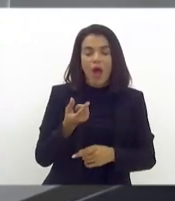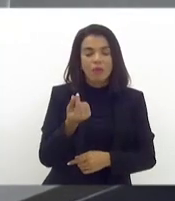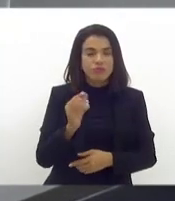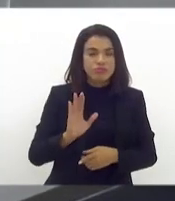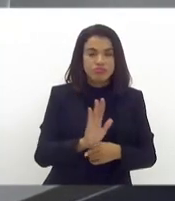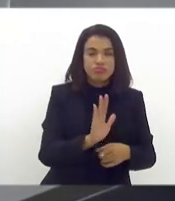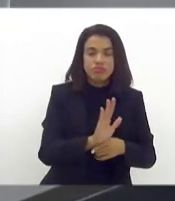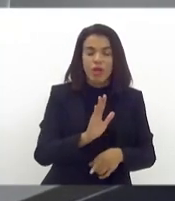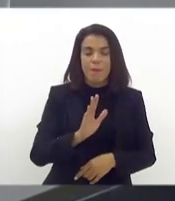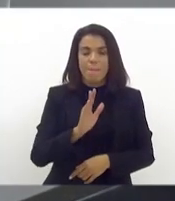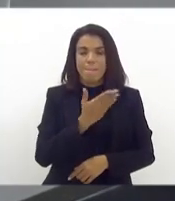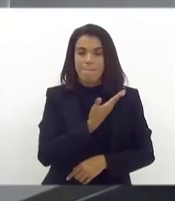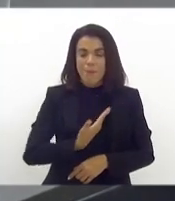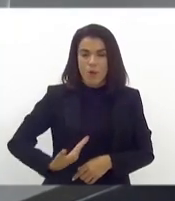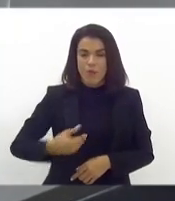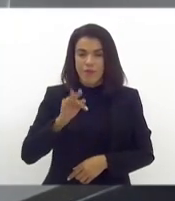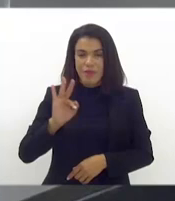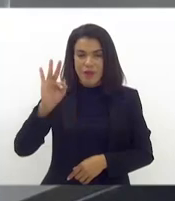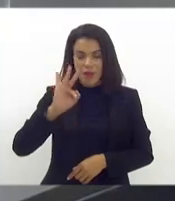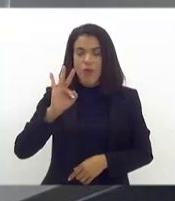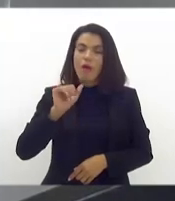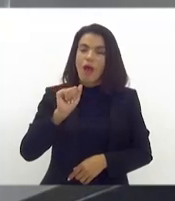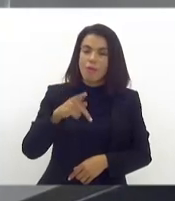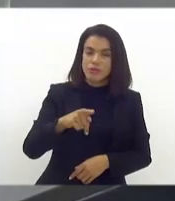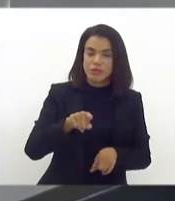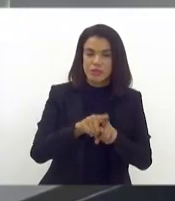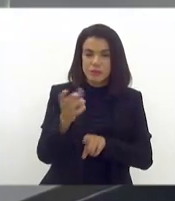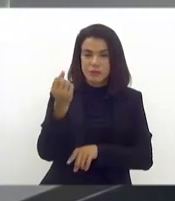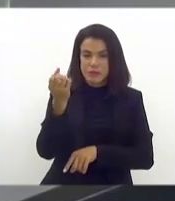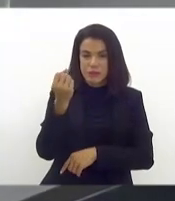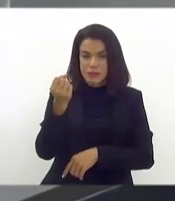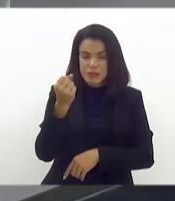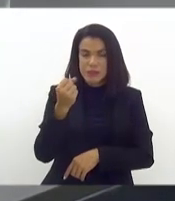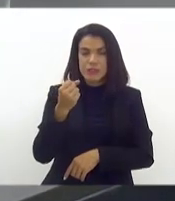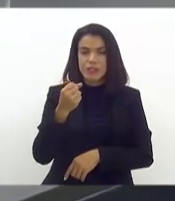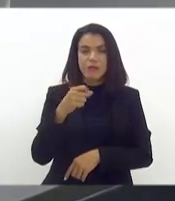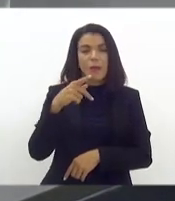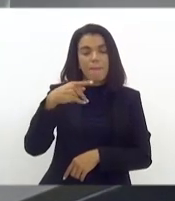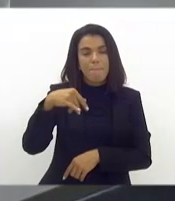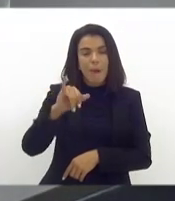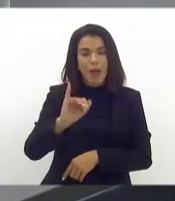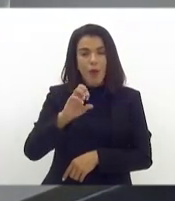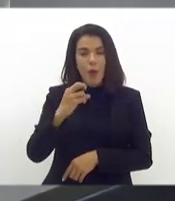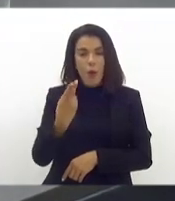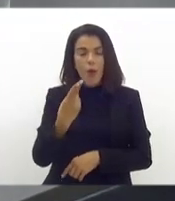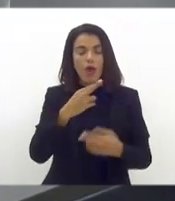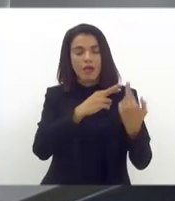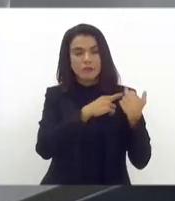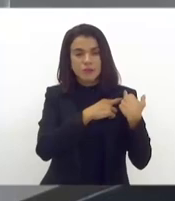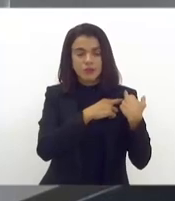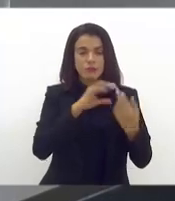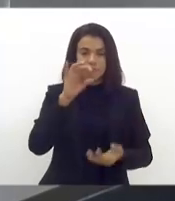os servidores públicos militares do Estado do Rio de Janeiro, ativos, inativos e pensionistas, que sejam pais e ou responsáveis legais por